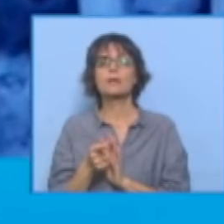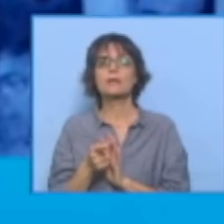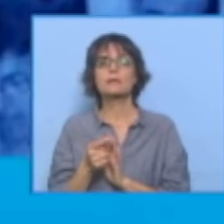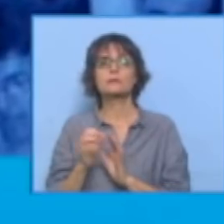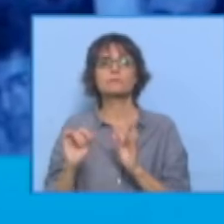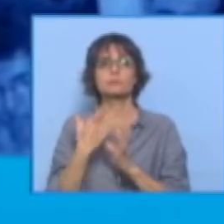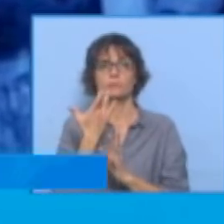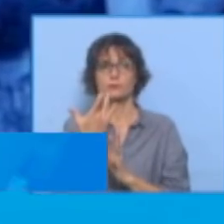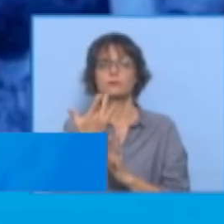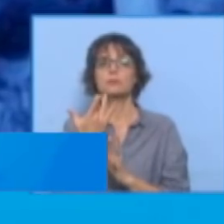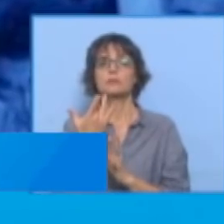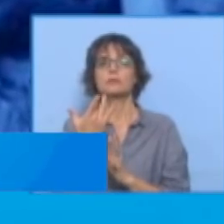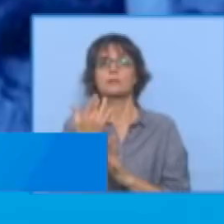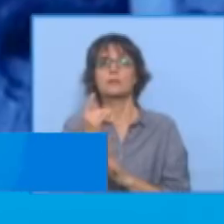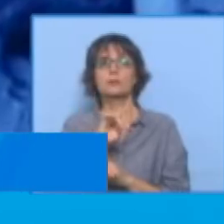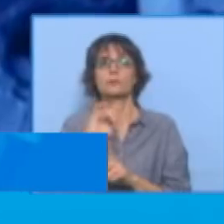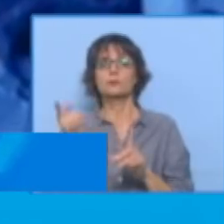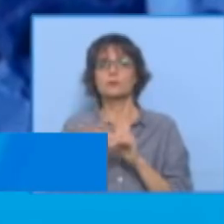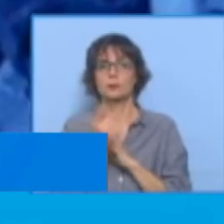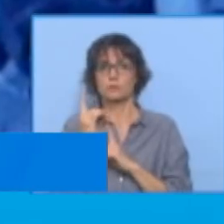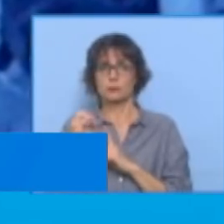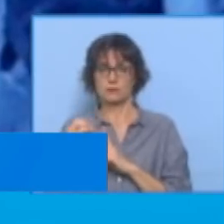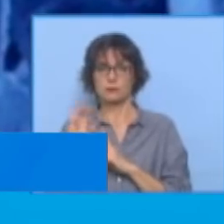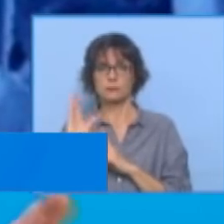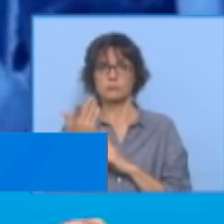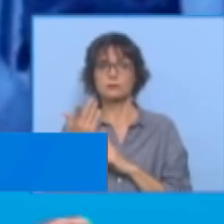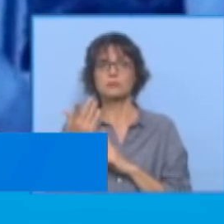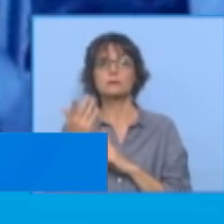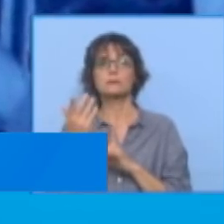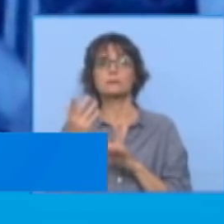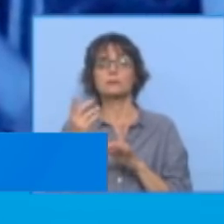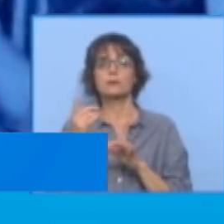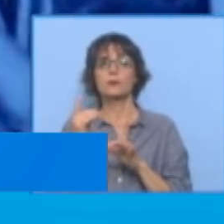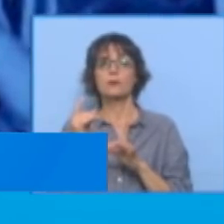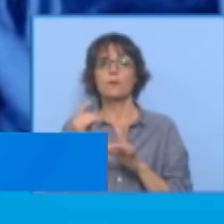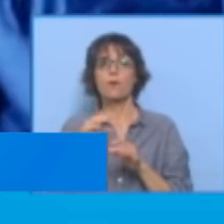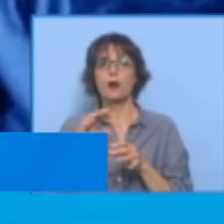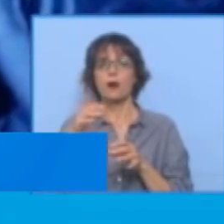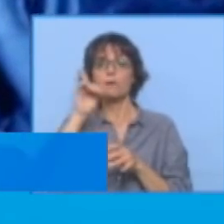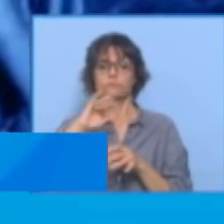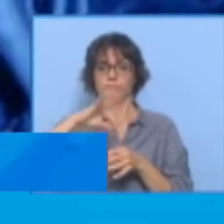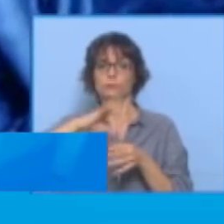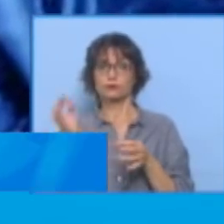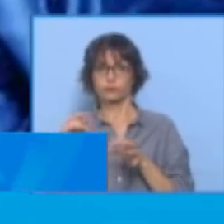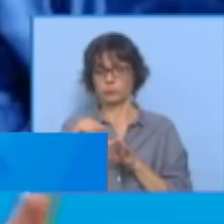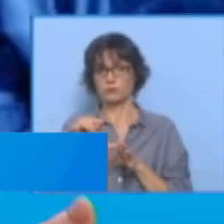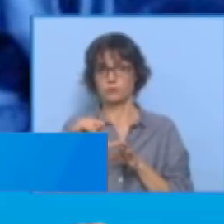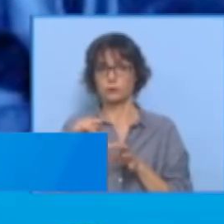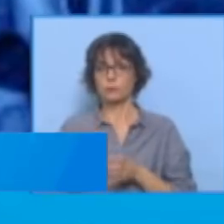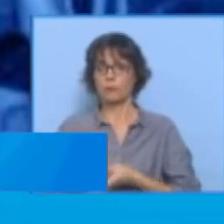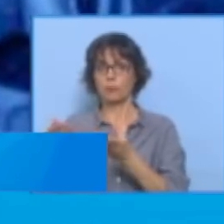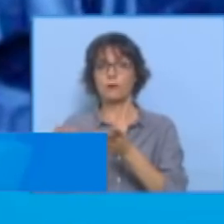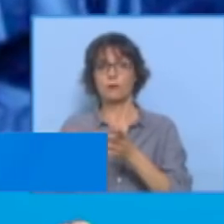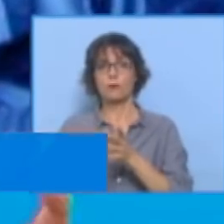a fundadora do Movimento dos Focolares, Chiara Lubick, ofereceu uma bateria verde, a um grupo de raparigas, que, no fundo,